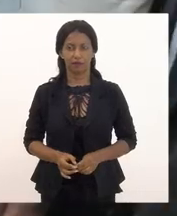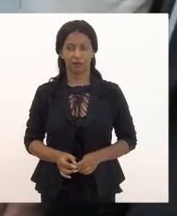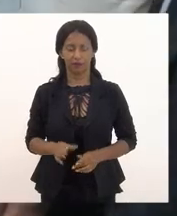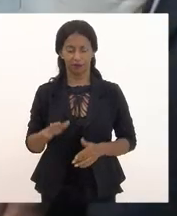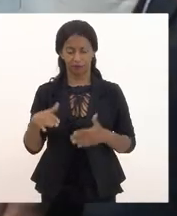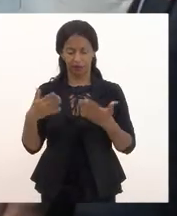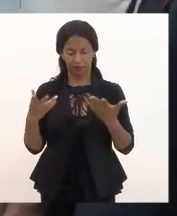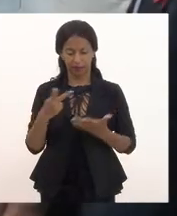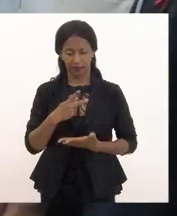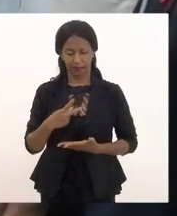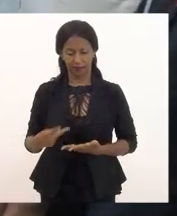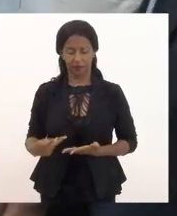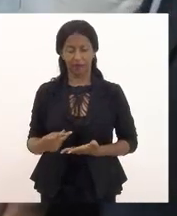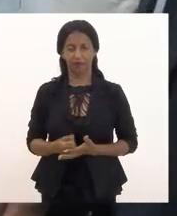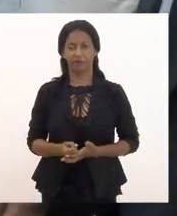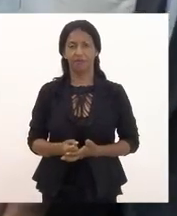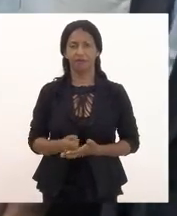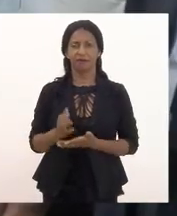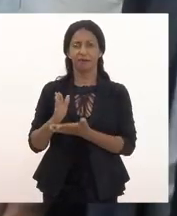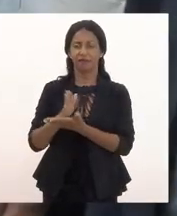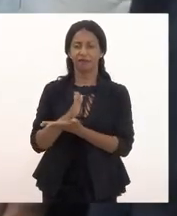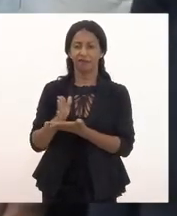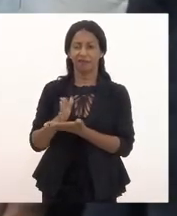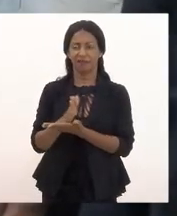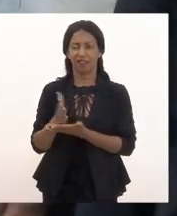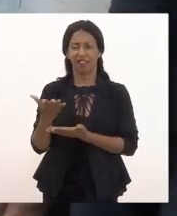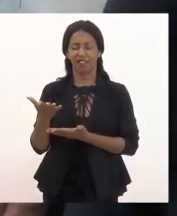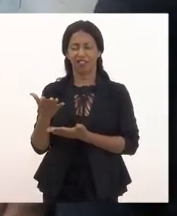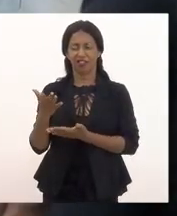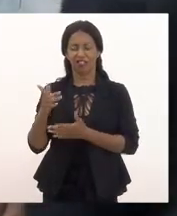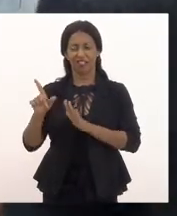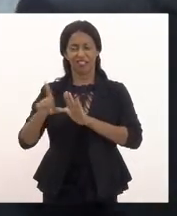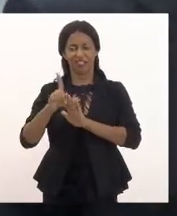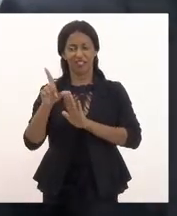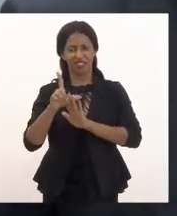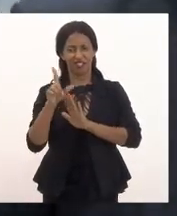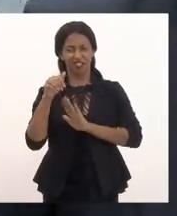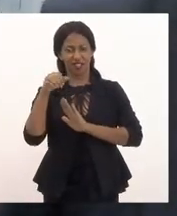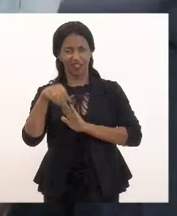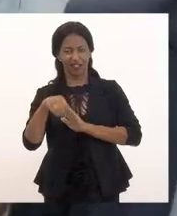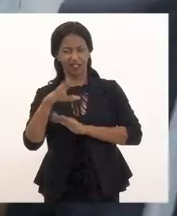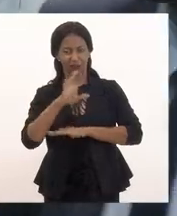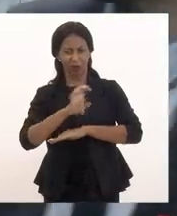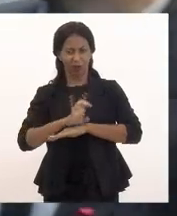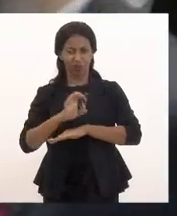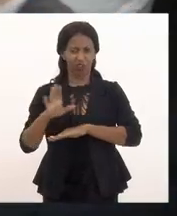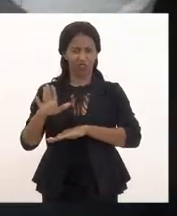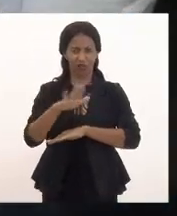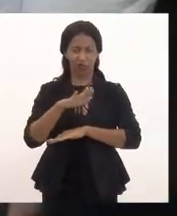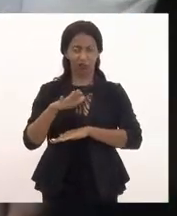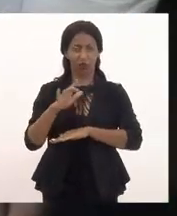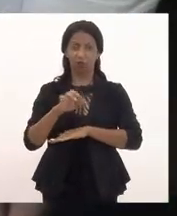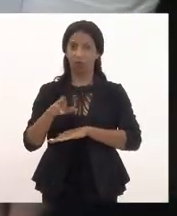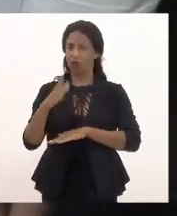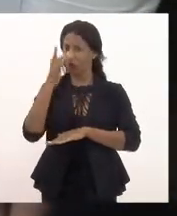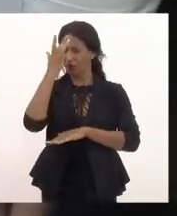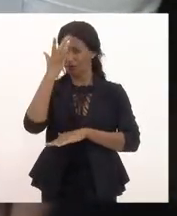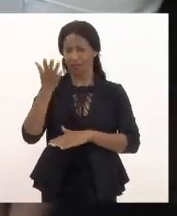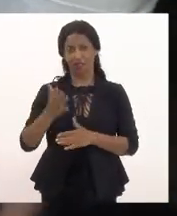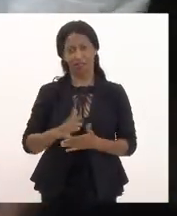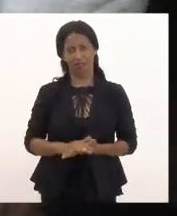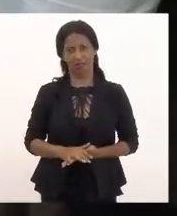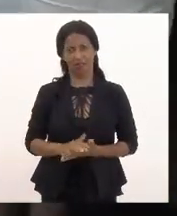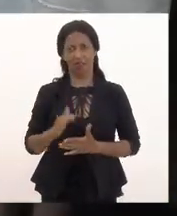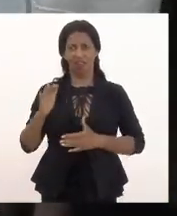Senhor presidente, muitas vezes legislar na esfera estadual não é fácil. Não é fácil. Porque a